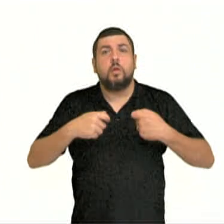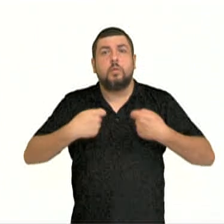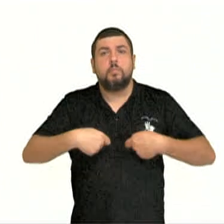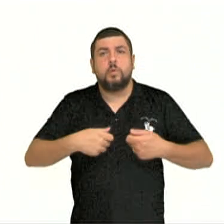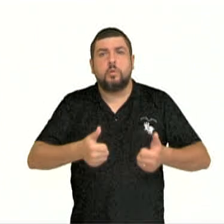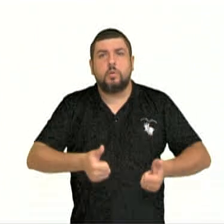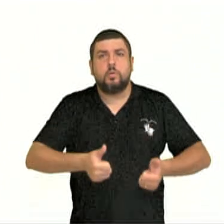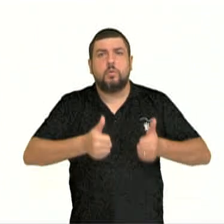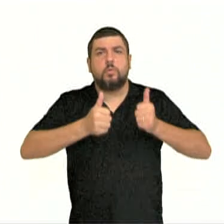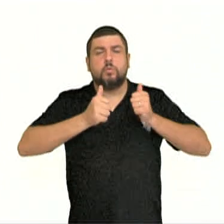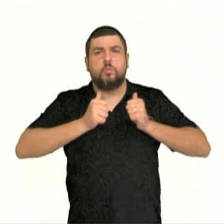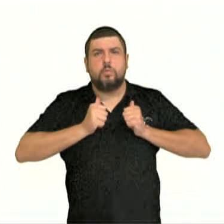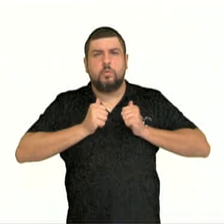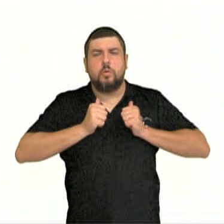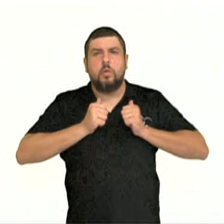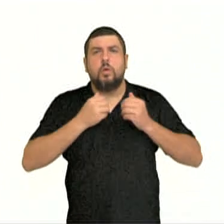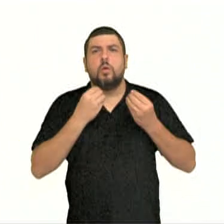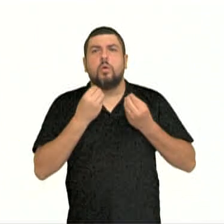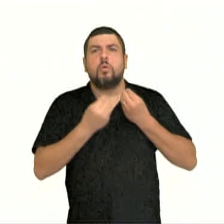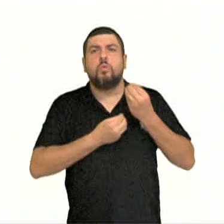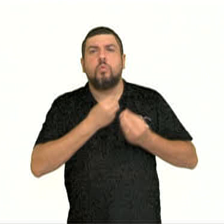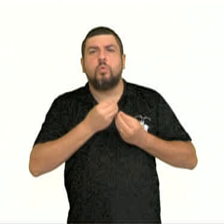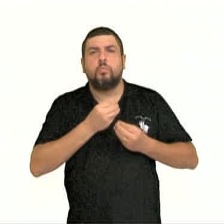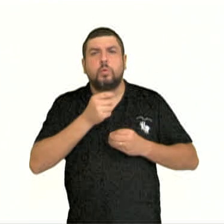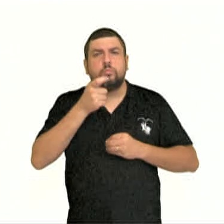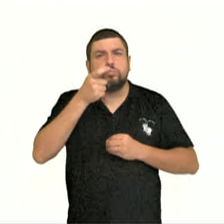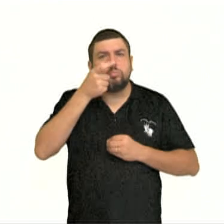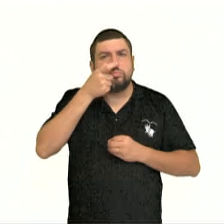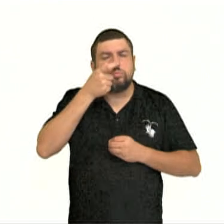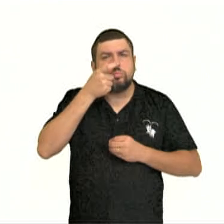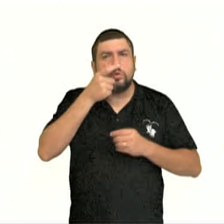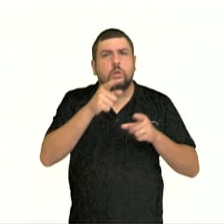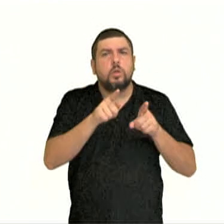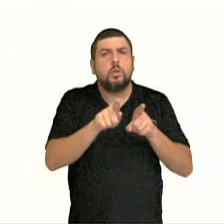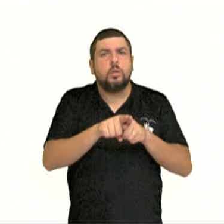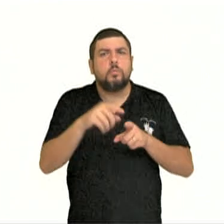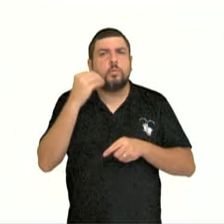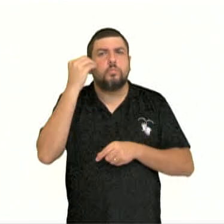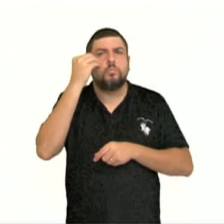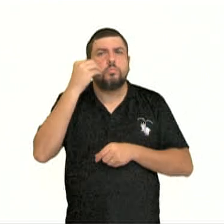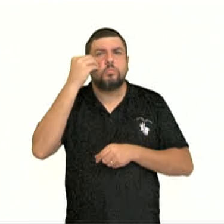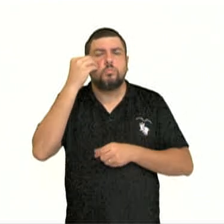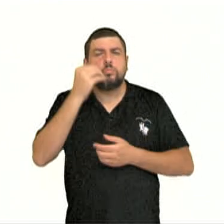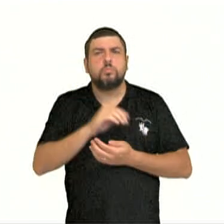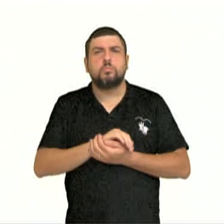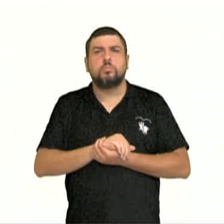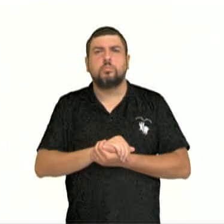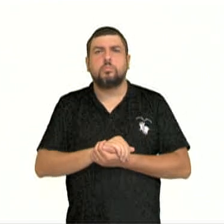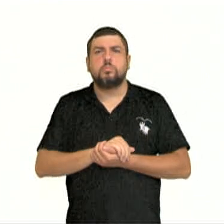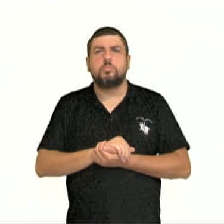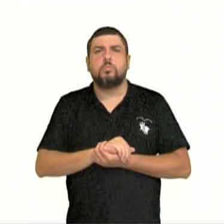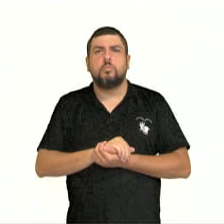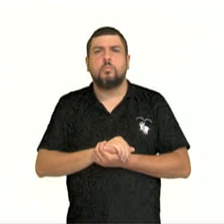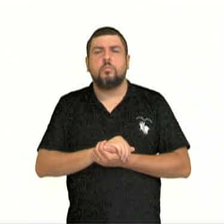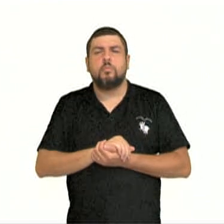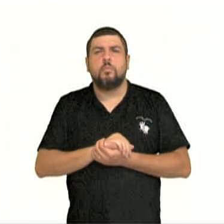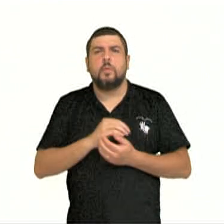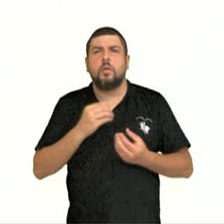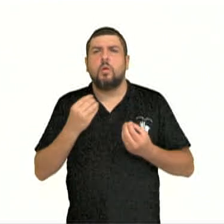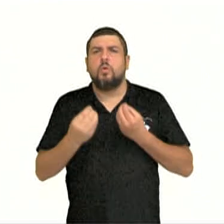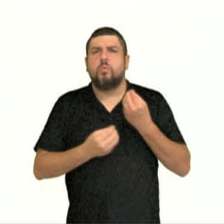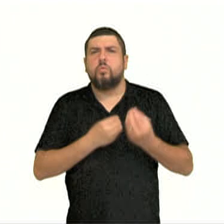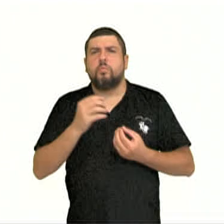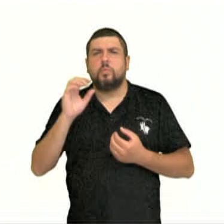por meio de observações e experimentações. Como um fenômeno social deve